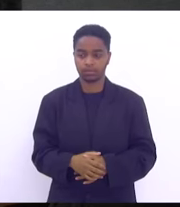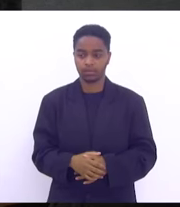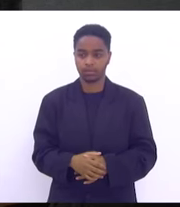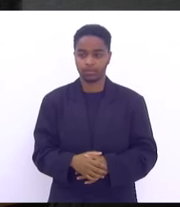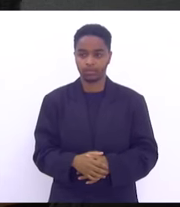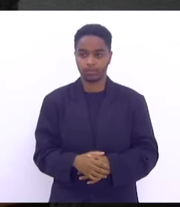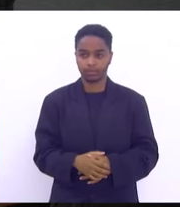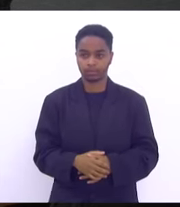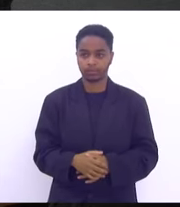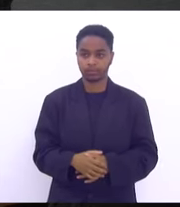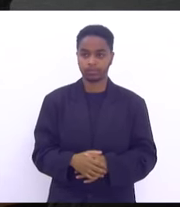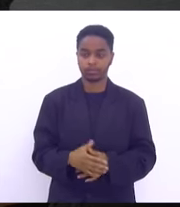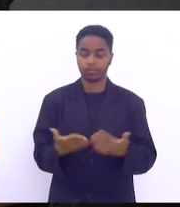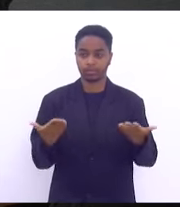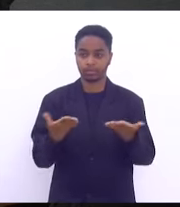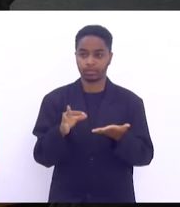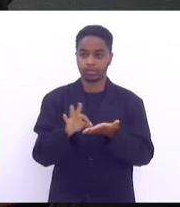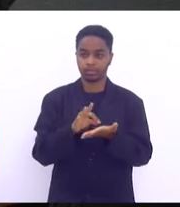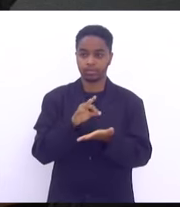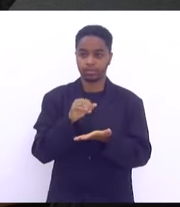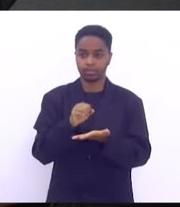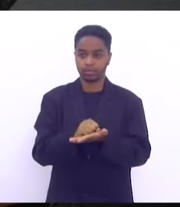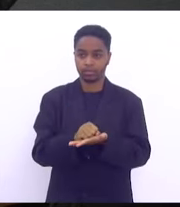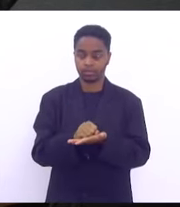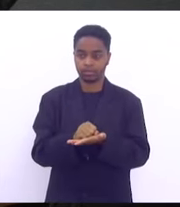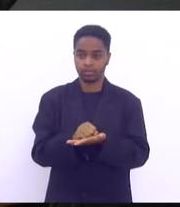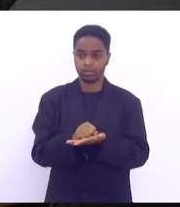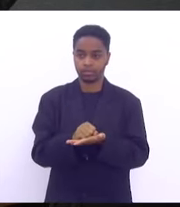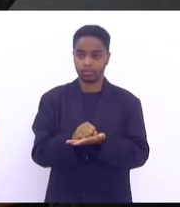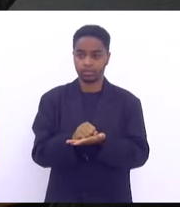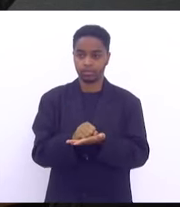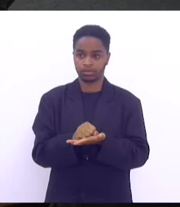O próximo orador inscrito